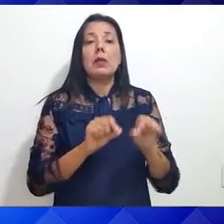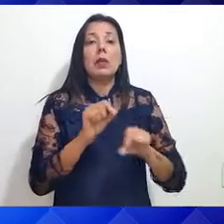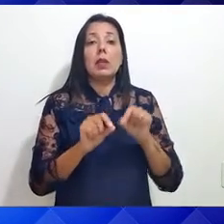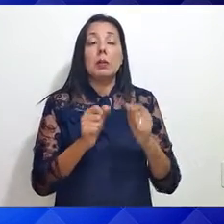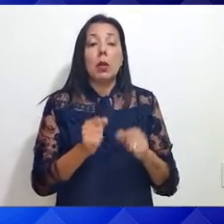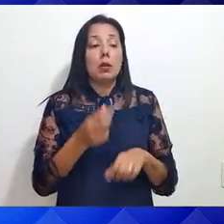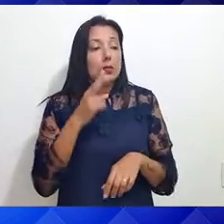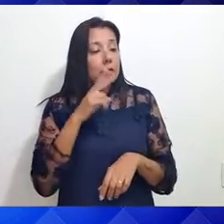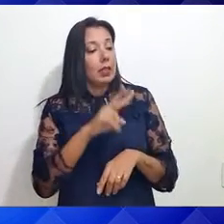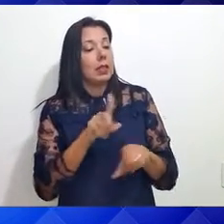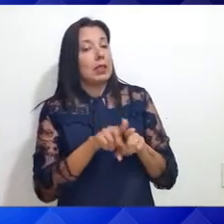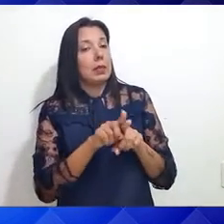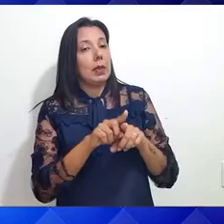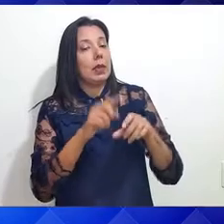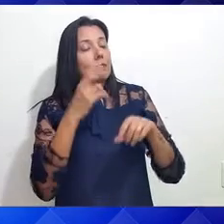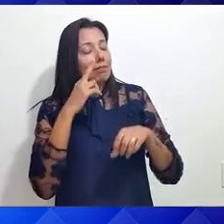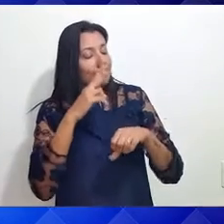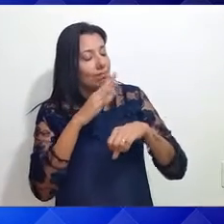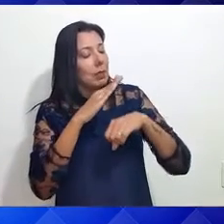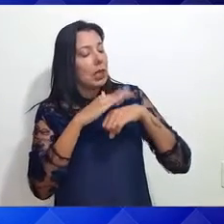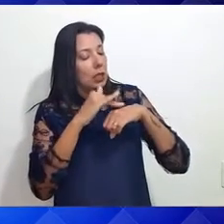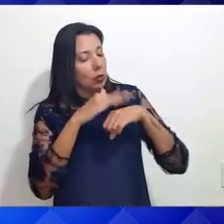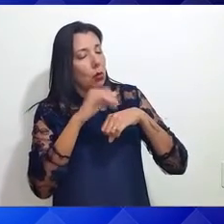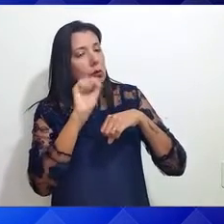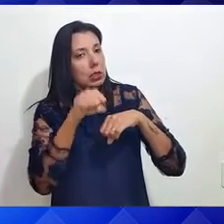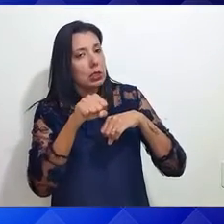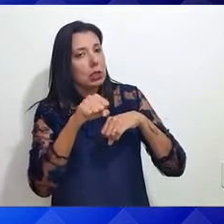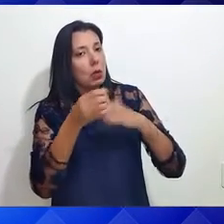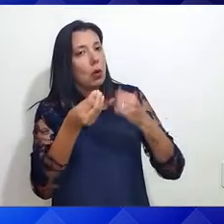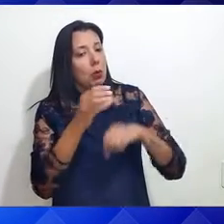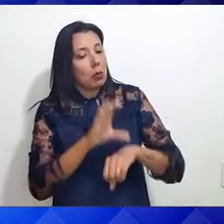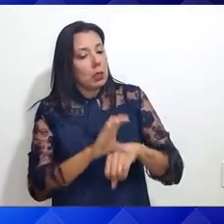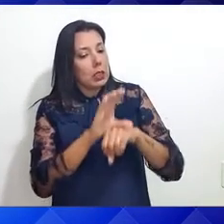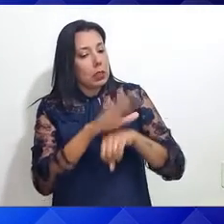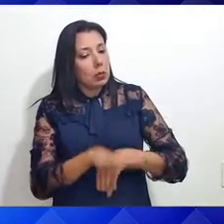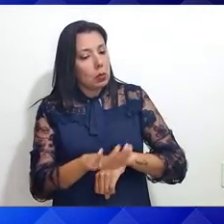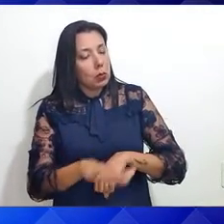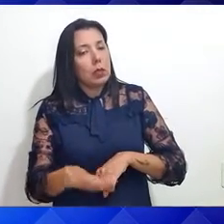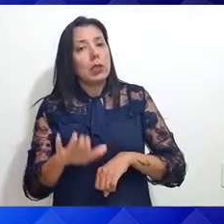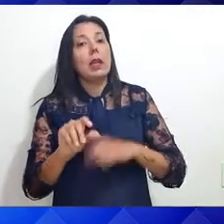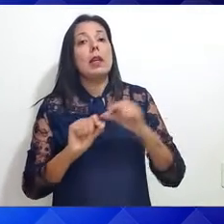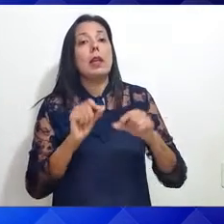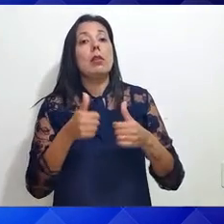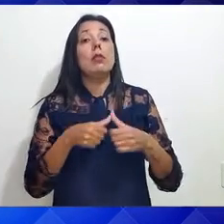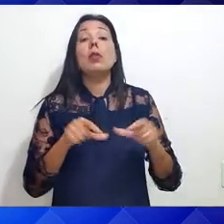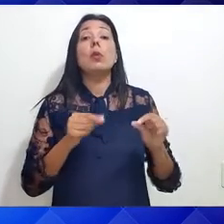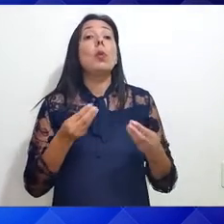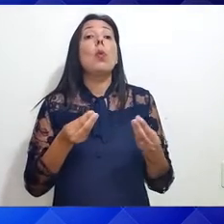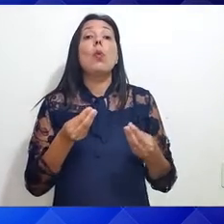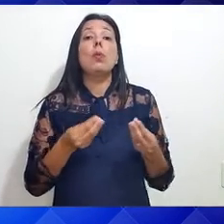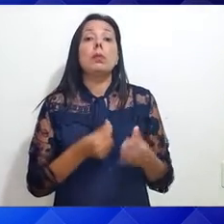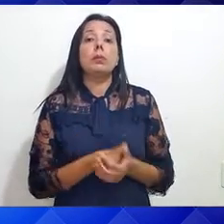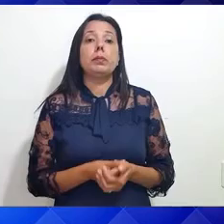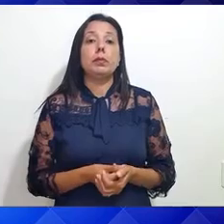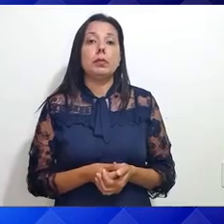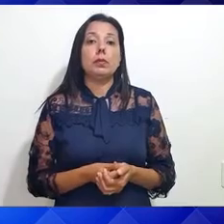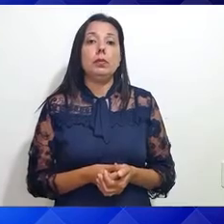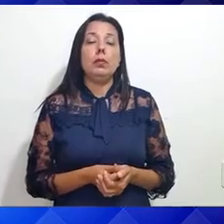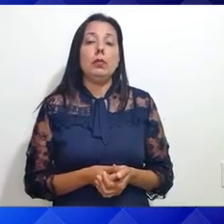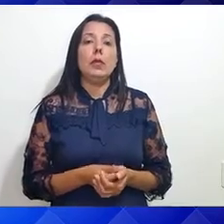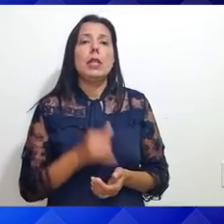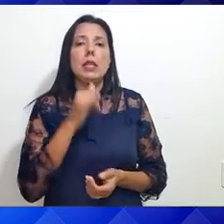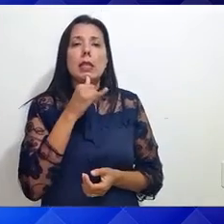que se recusou a atender adolescente porque ele era homossexual, que levou surra dentro da sua casa, do seu pai que era